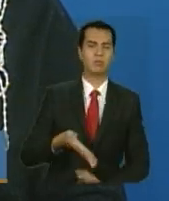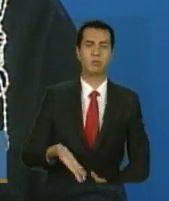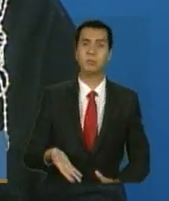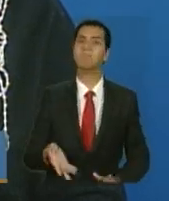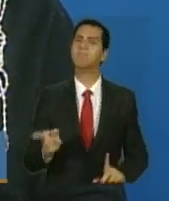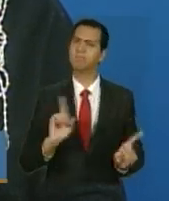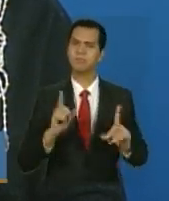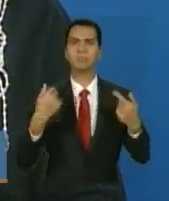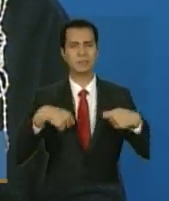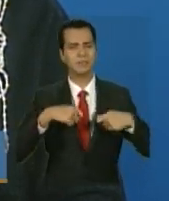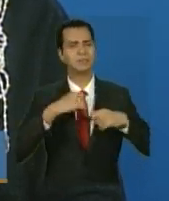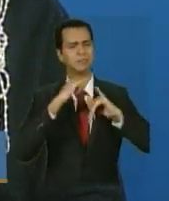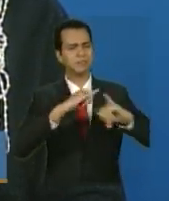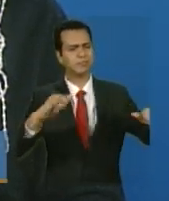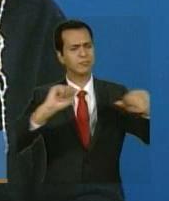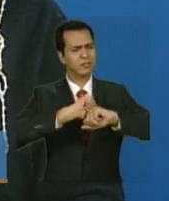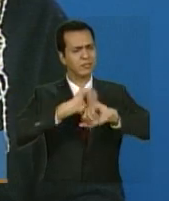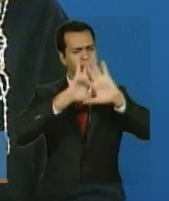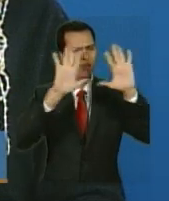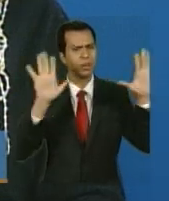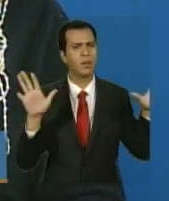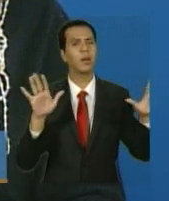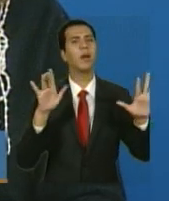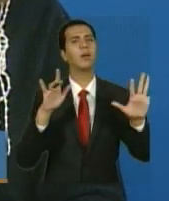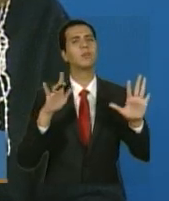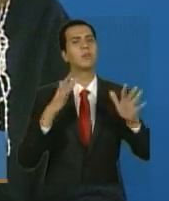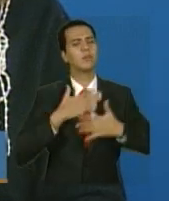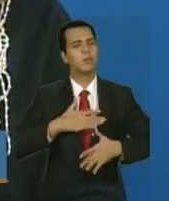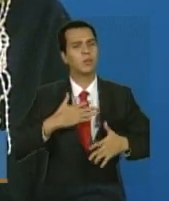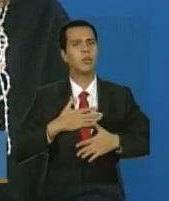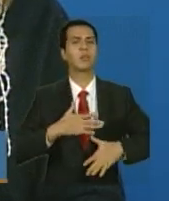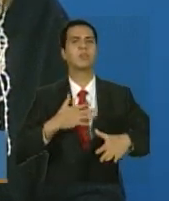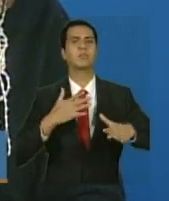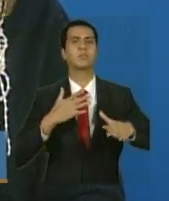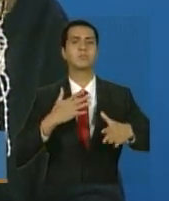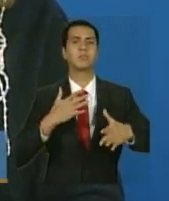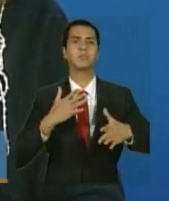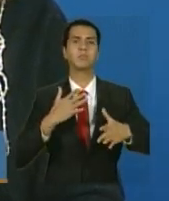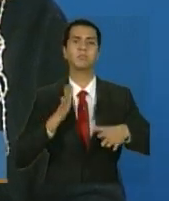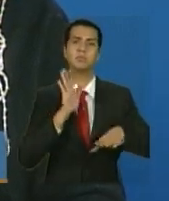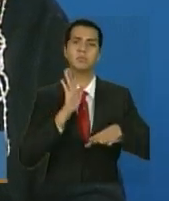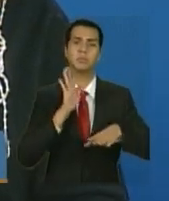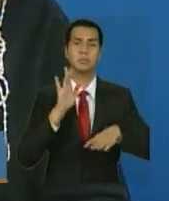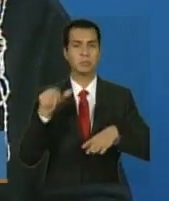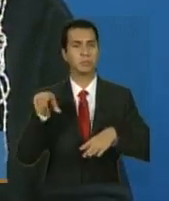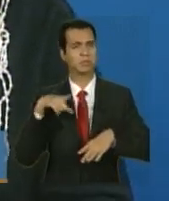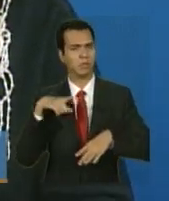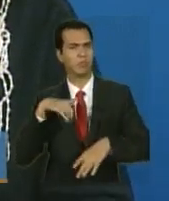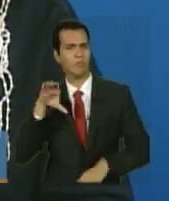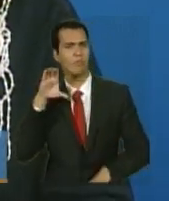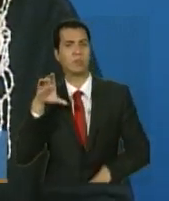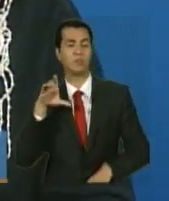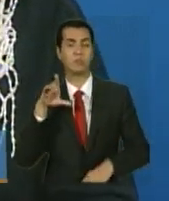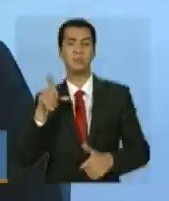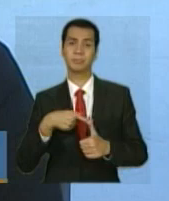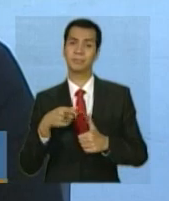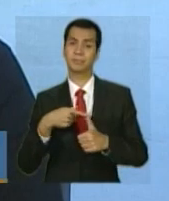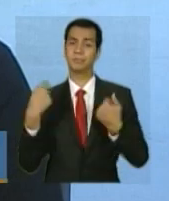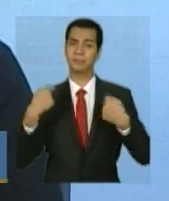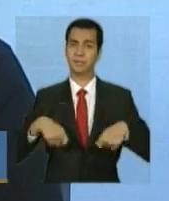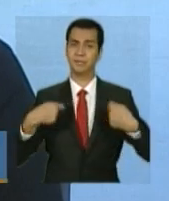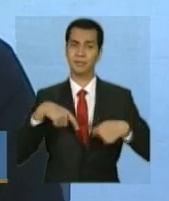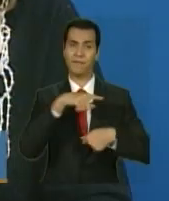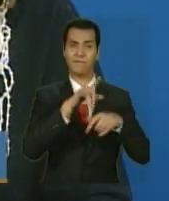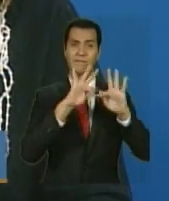que quando o entrevistador se deparar com uma situação dessa, em primeiro lugar, que ele se certifique de que a